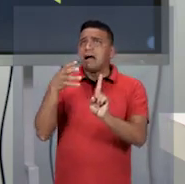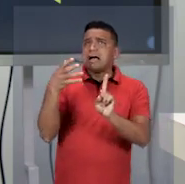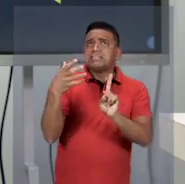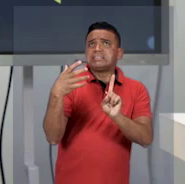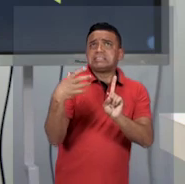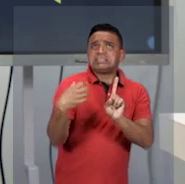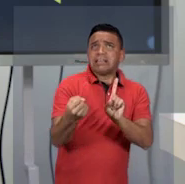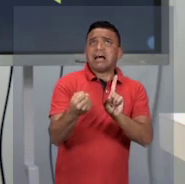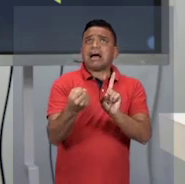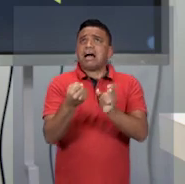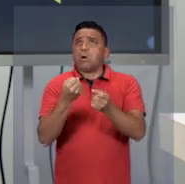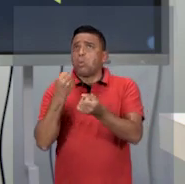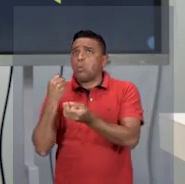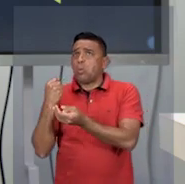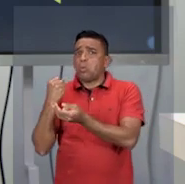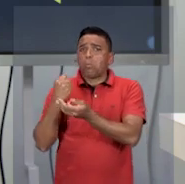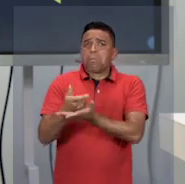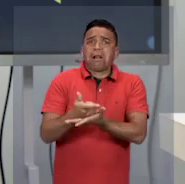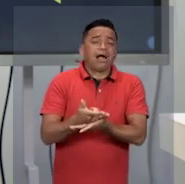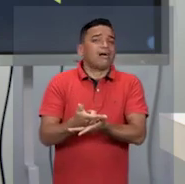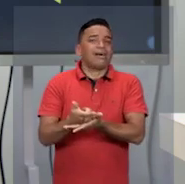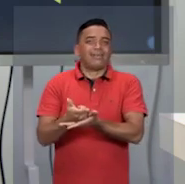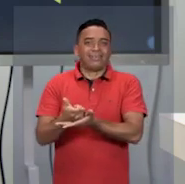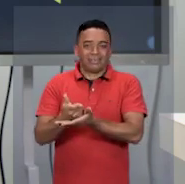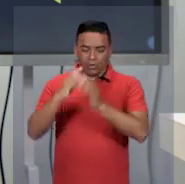ideias ou comportamentos de uma certa maneira.